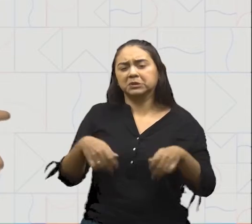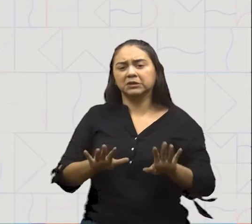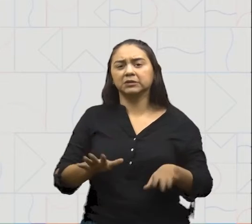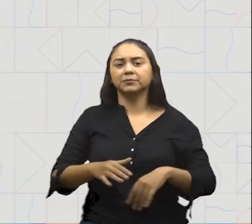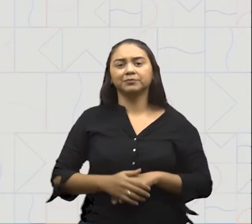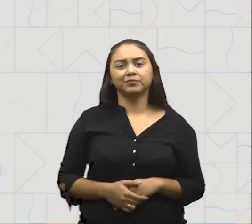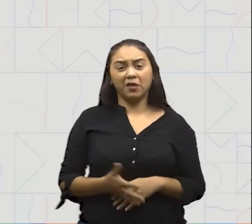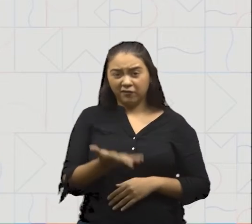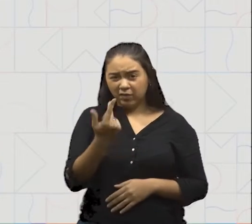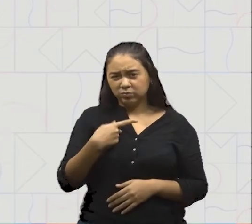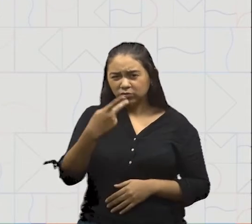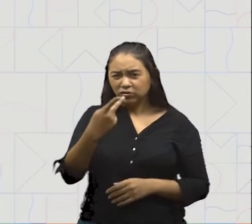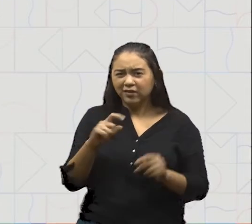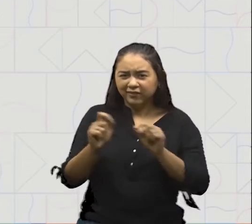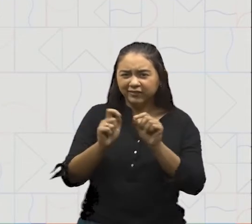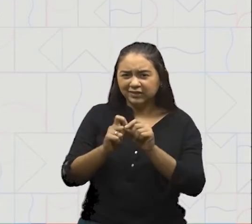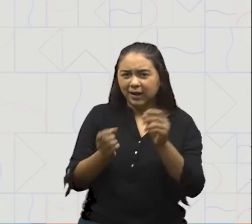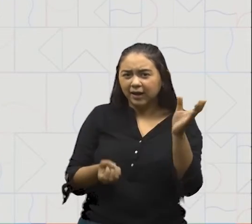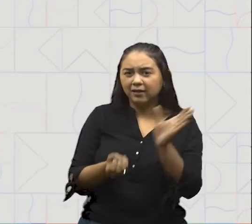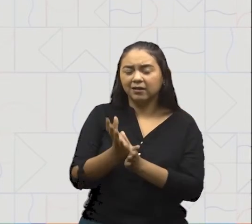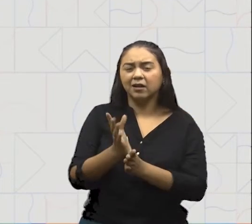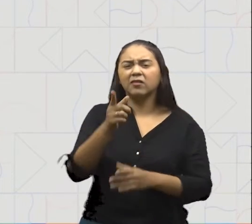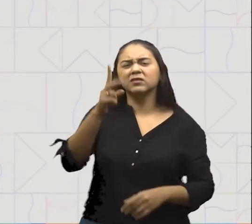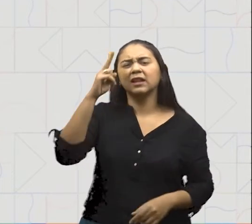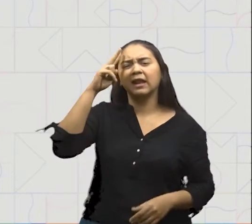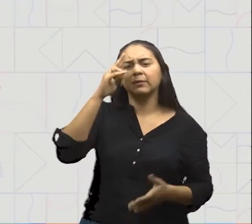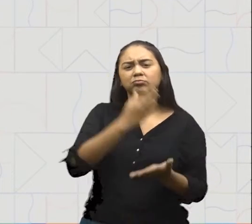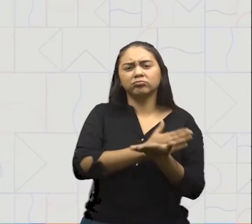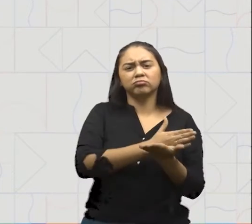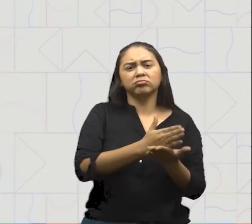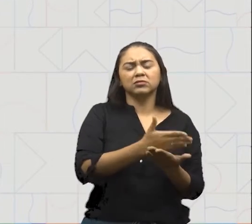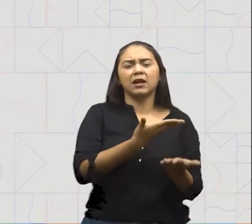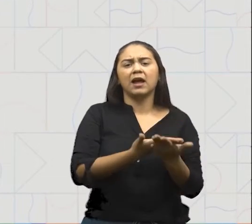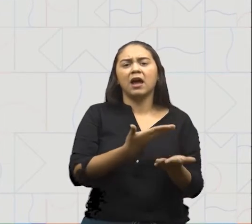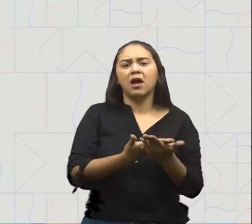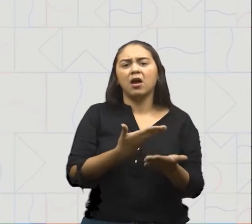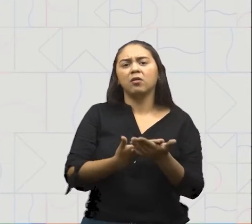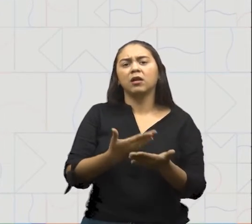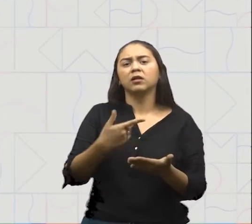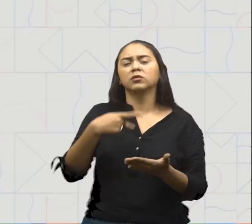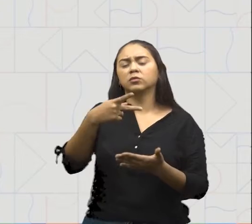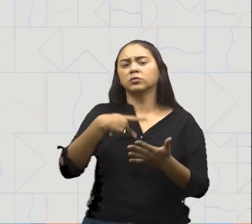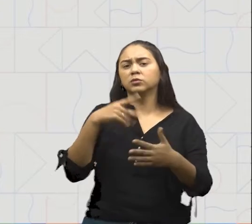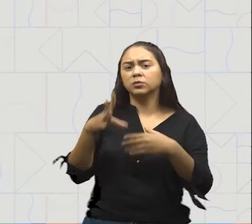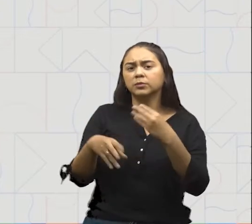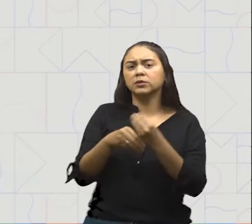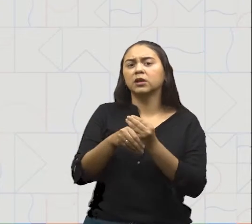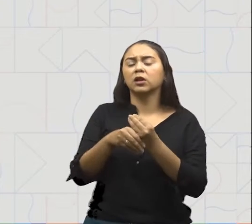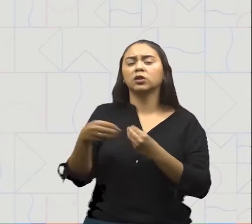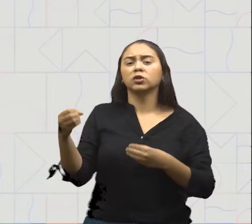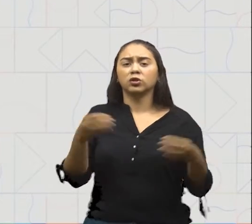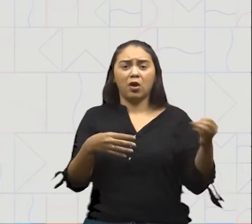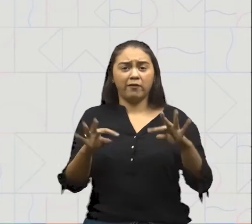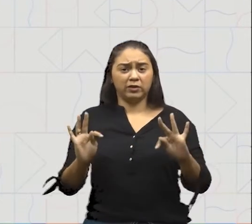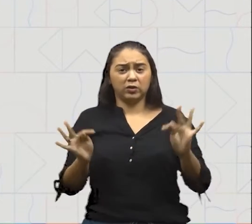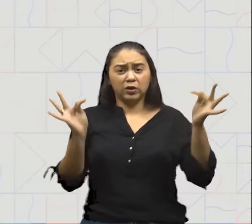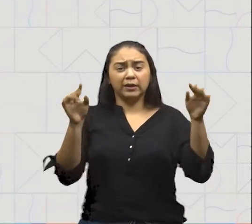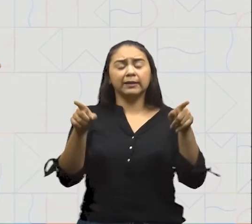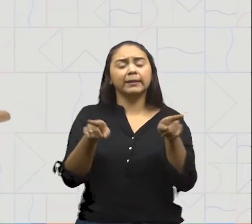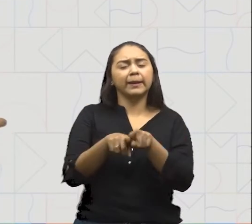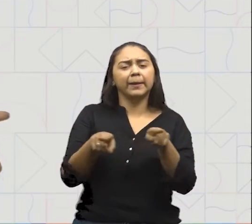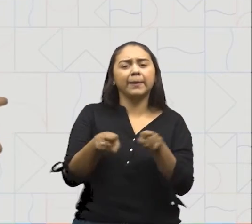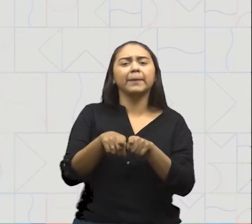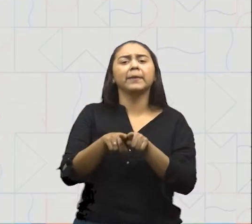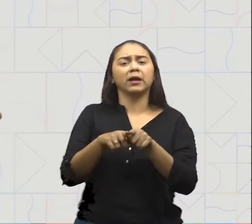acha? Ótimo! Você lembra que no início da aula eu comentei sobre as novas tecnologias e como os telejornais